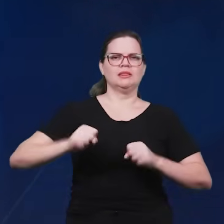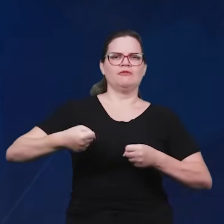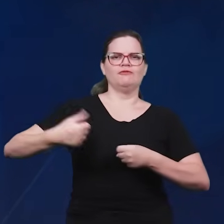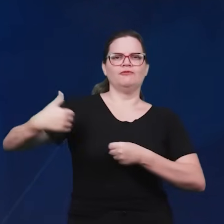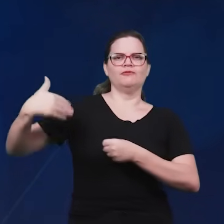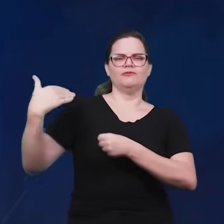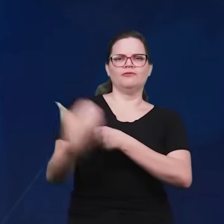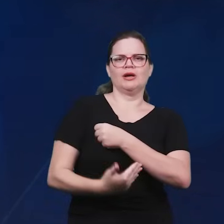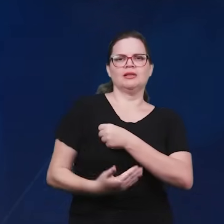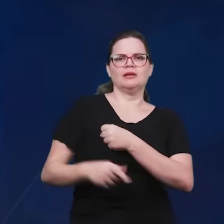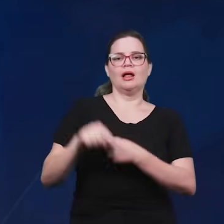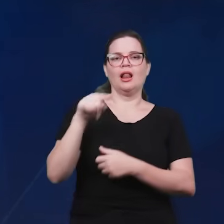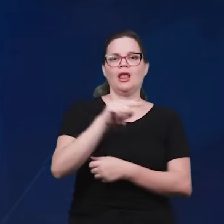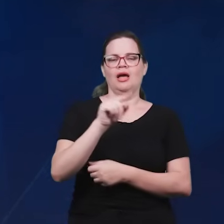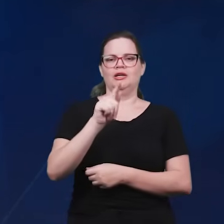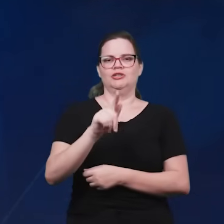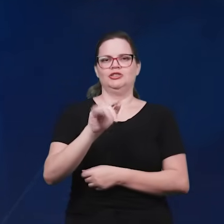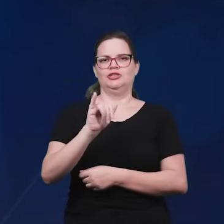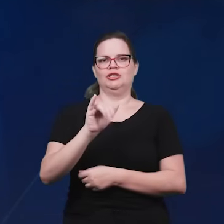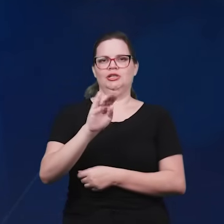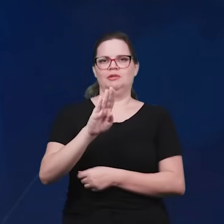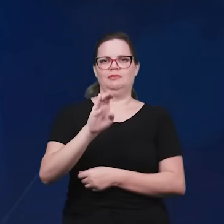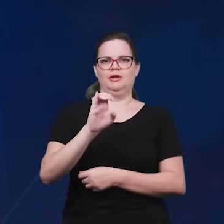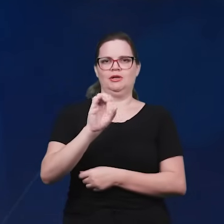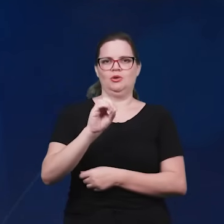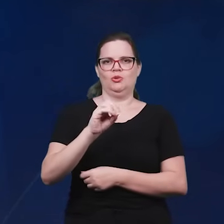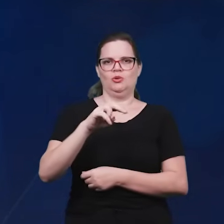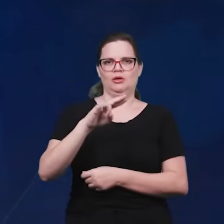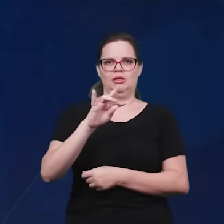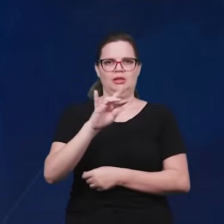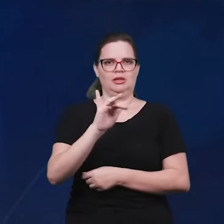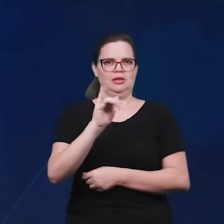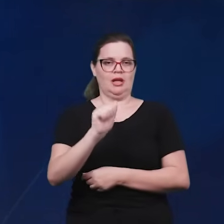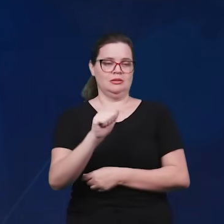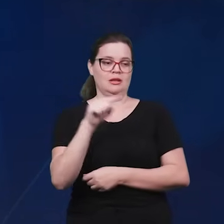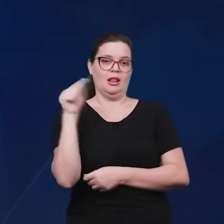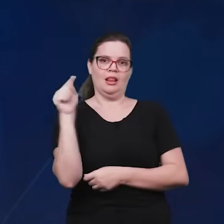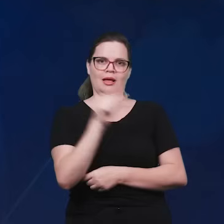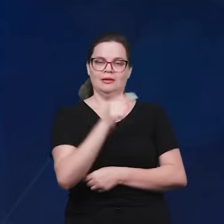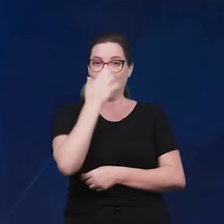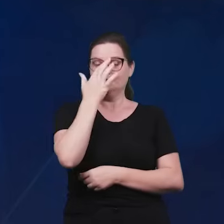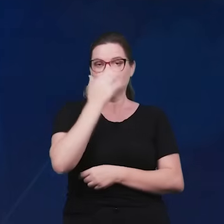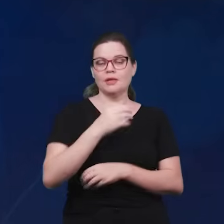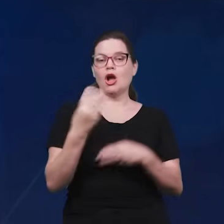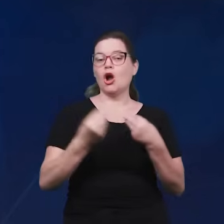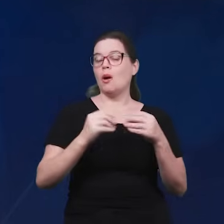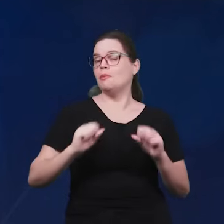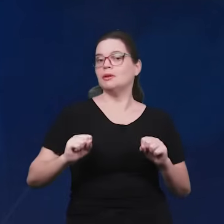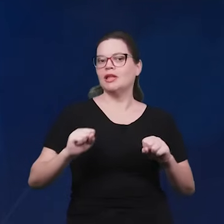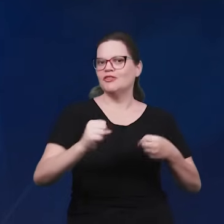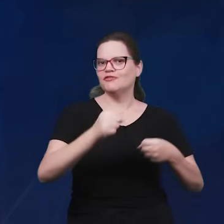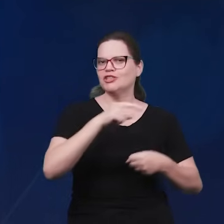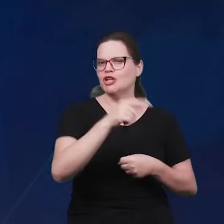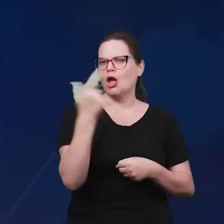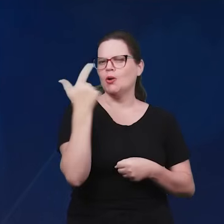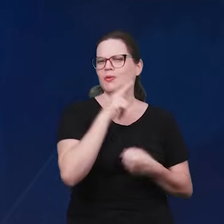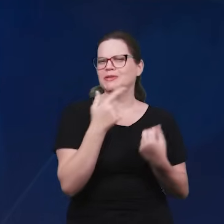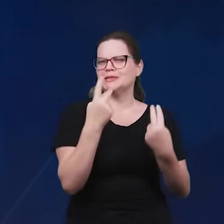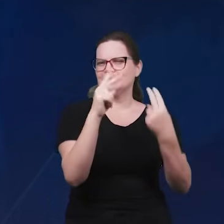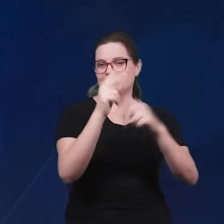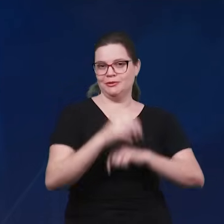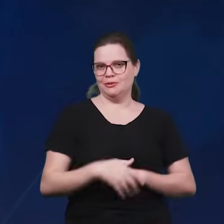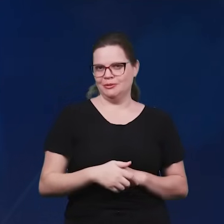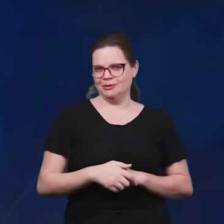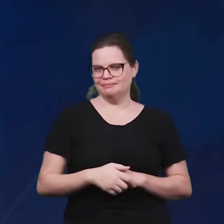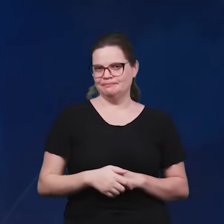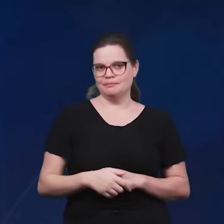os gibeonitas. A partir de então, o projeto de Deus para que o seu povo tomasse a posse da